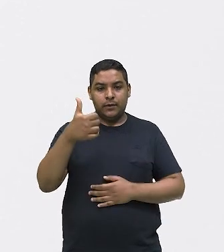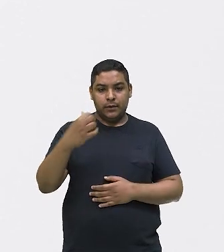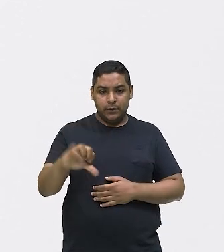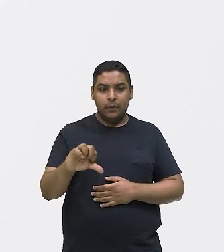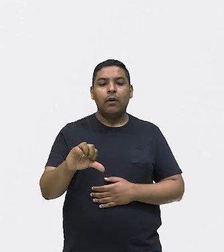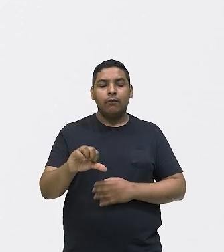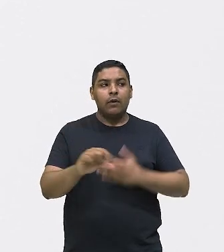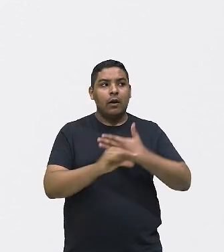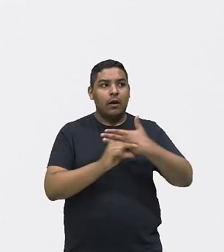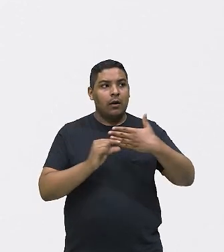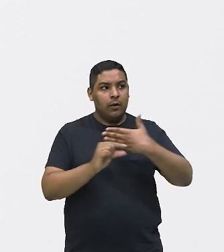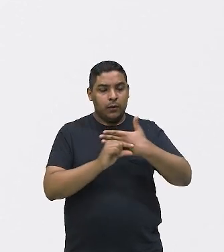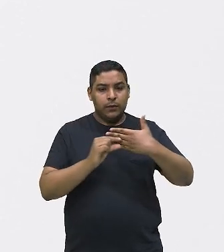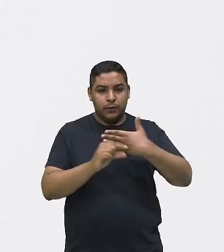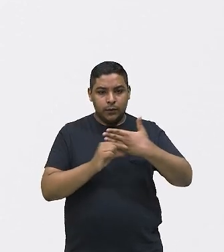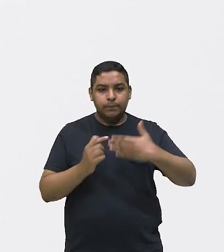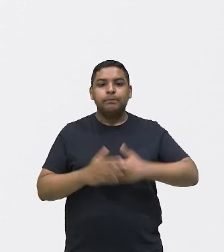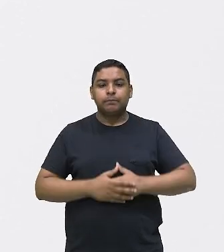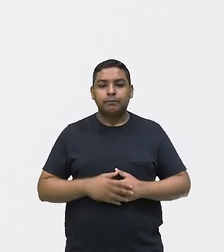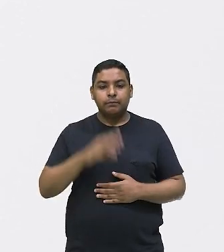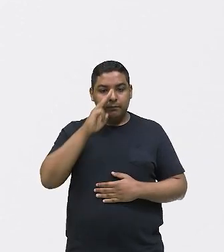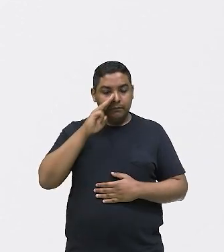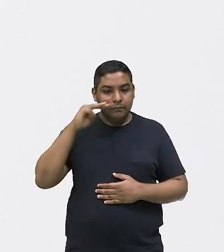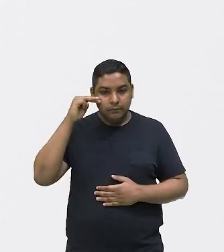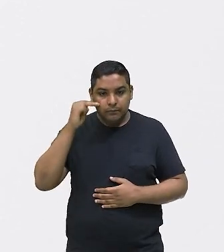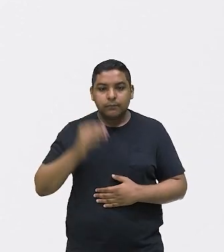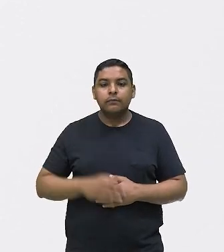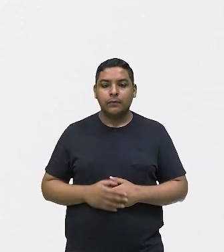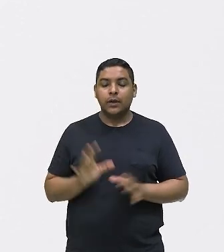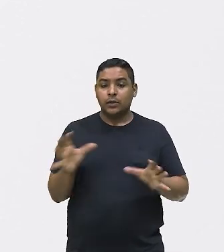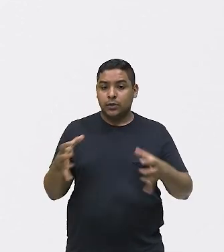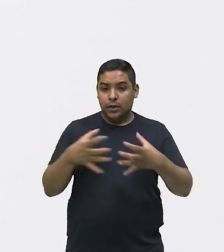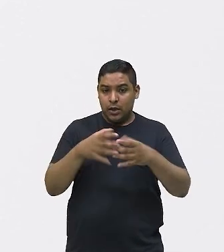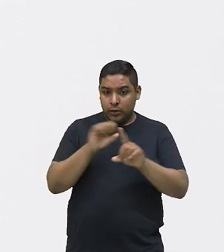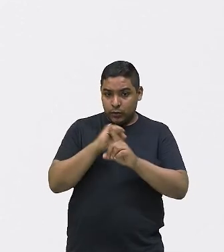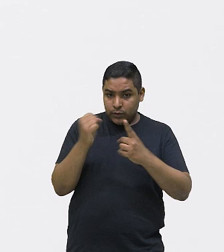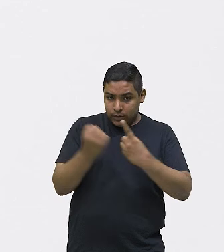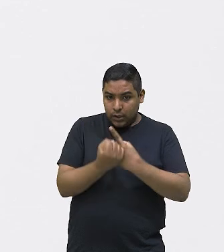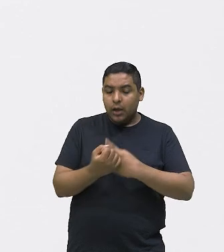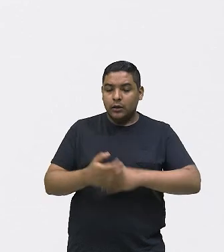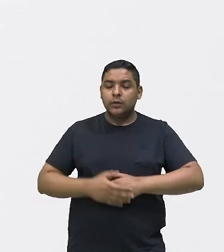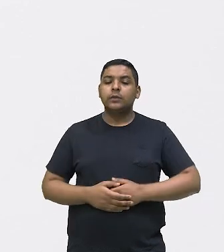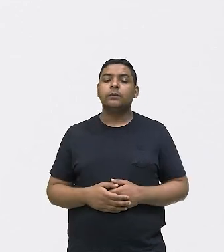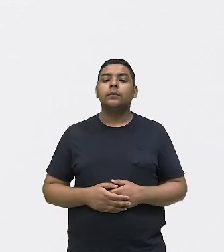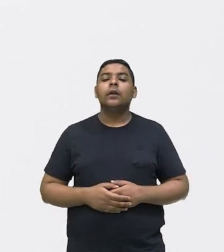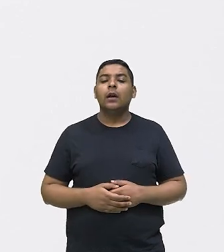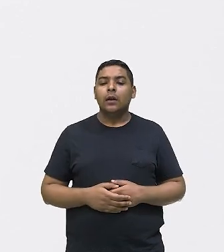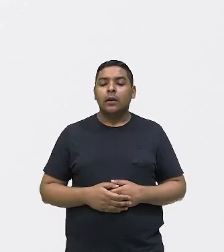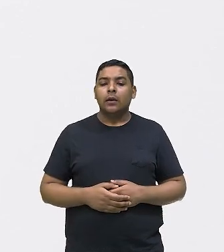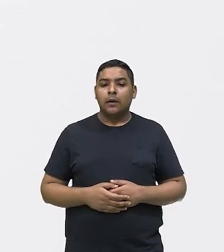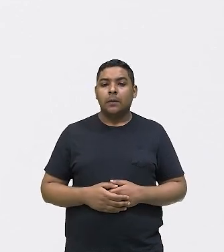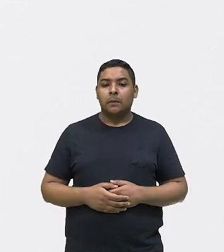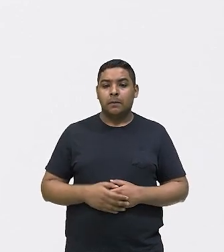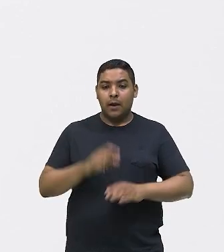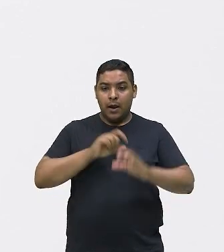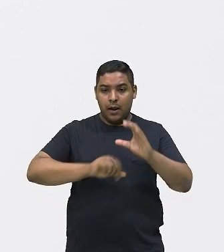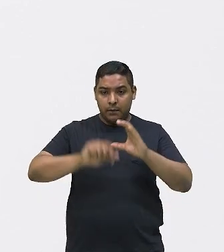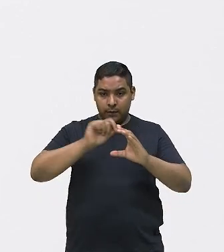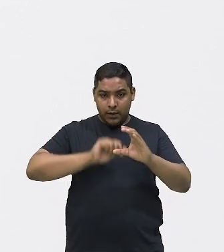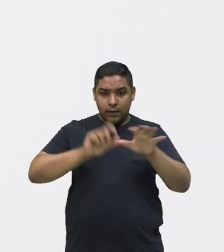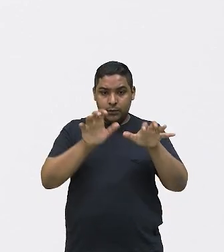este autor, que é Karl Marx, as classes sociais no modo de produção capitalista